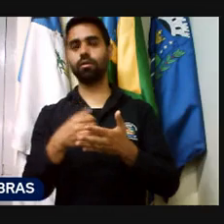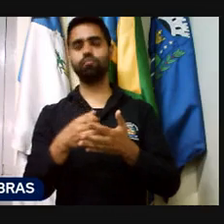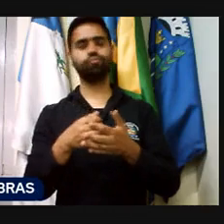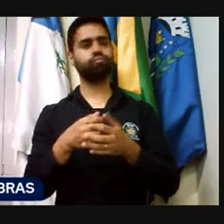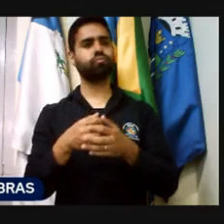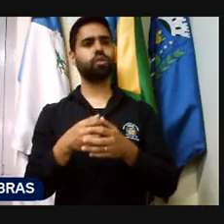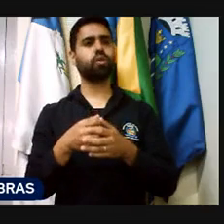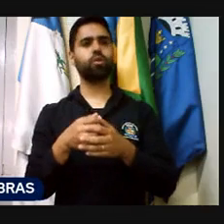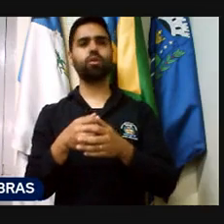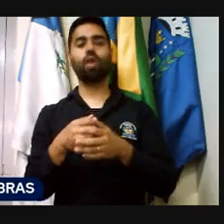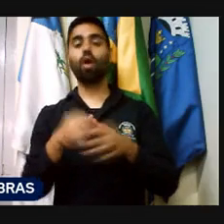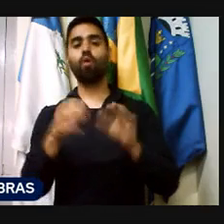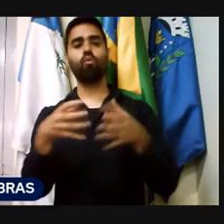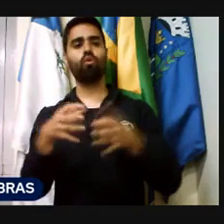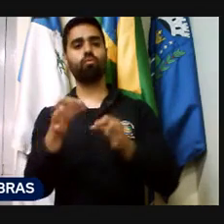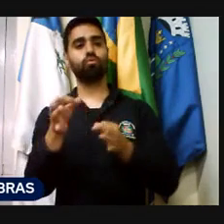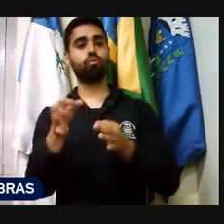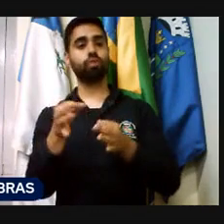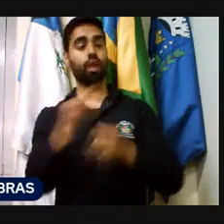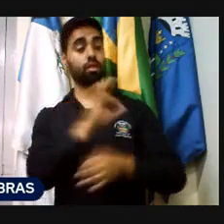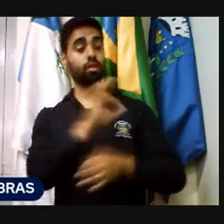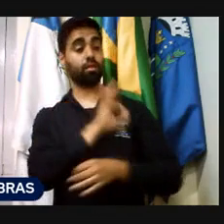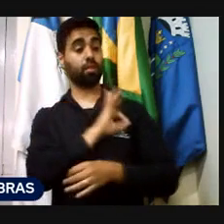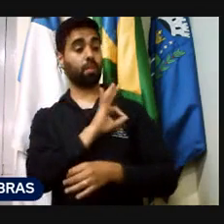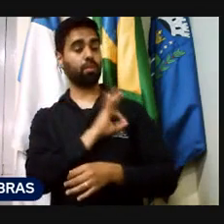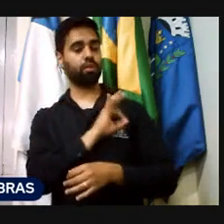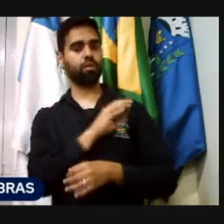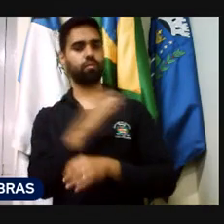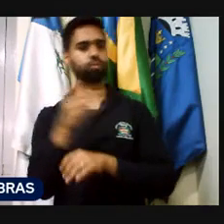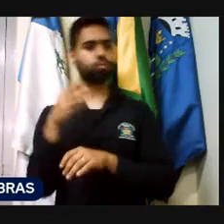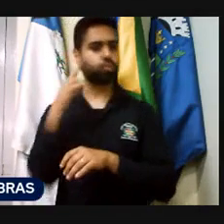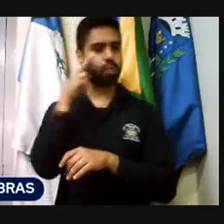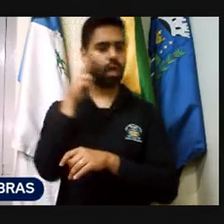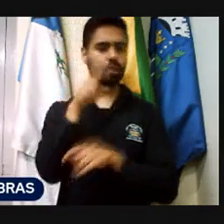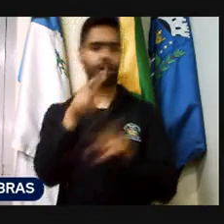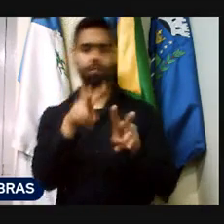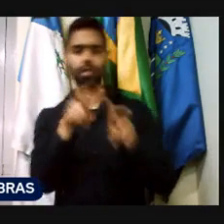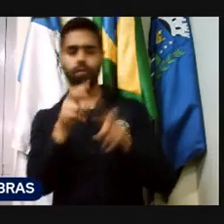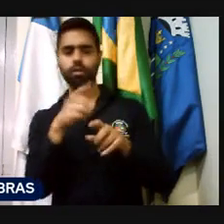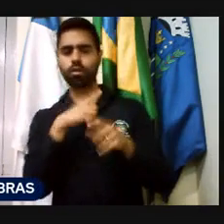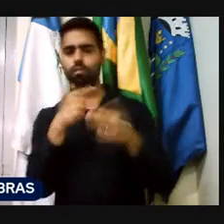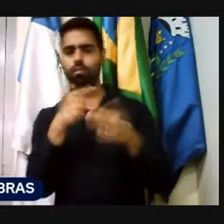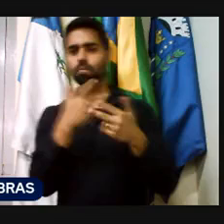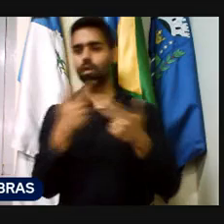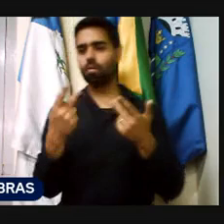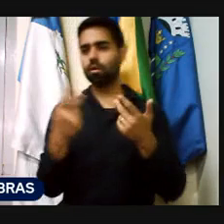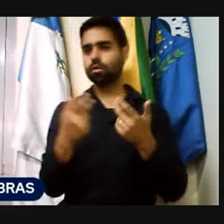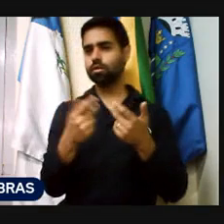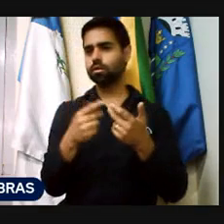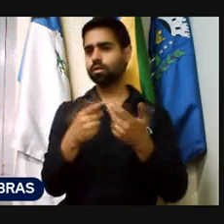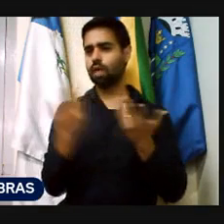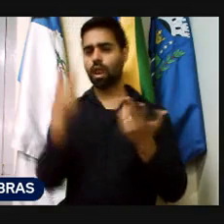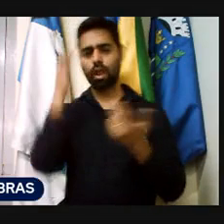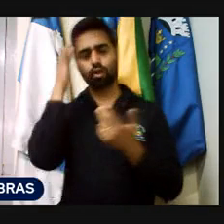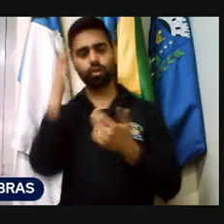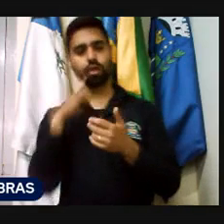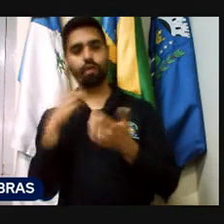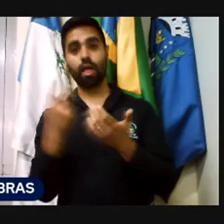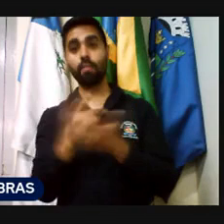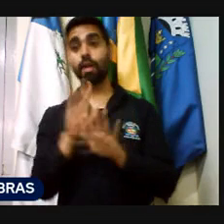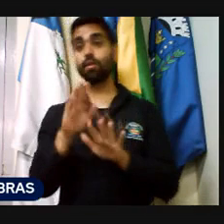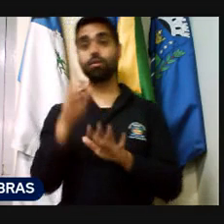bairro Biquim, no localizado Morro do Curumim, chegaram e observaram alguns movimentos e elementos suspeitos que conseguiram evadir-se pela